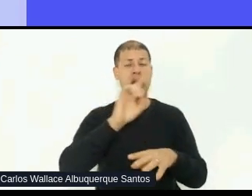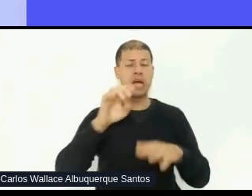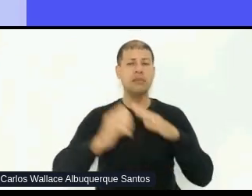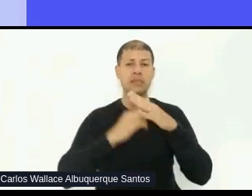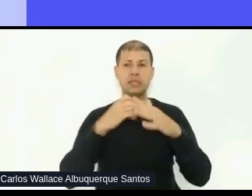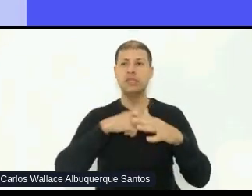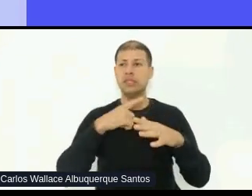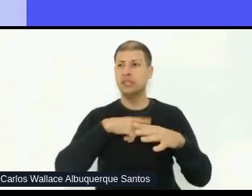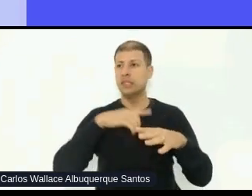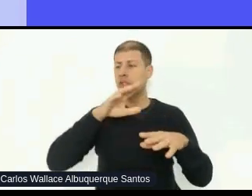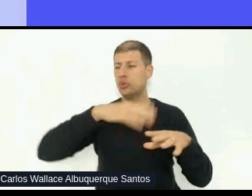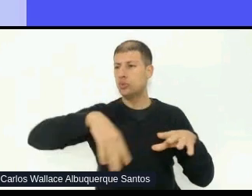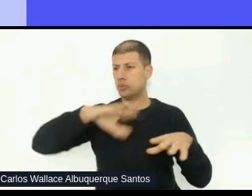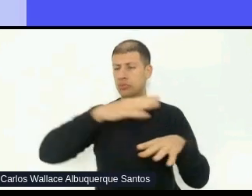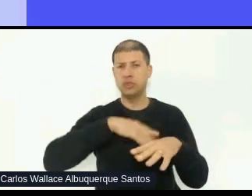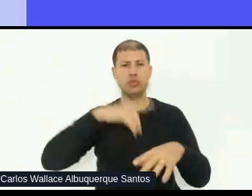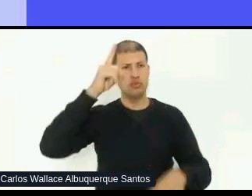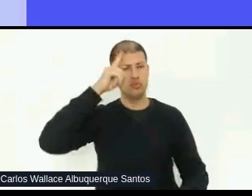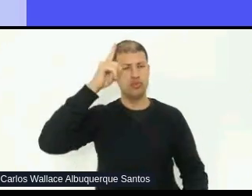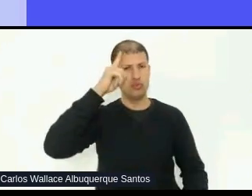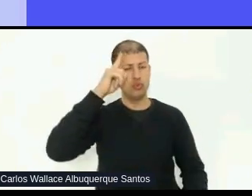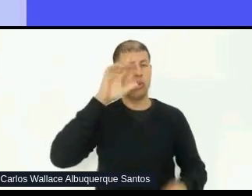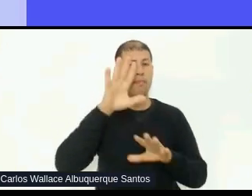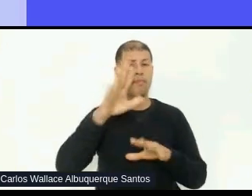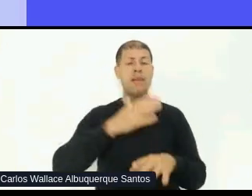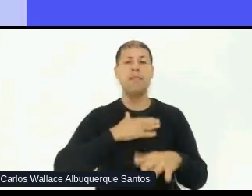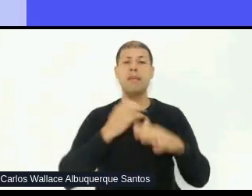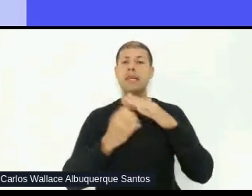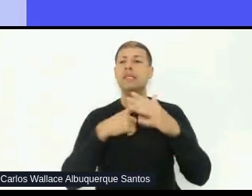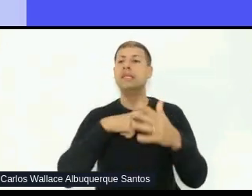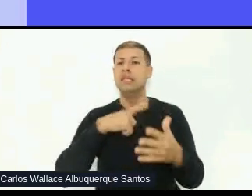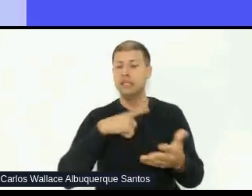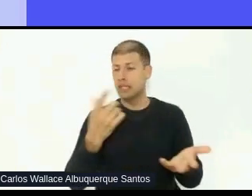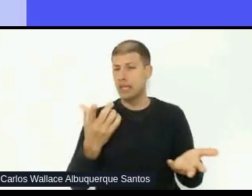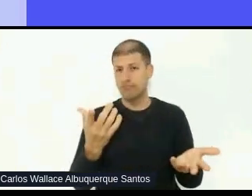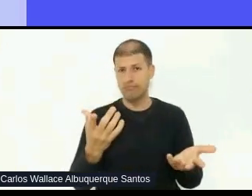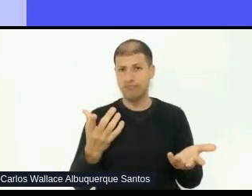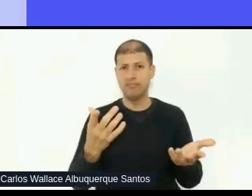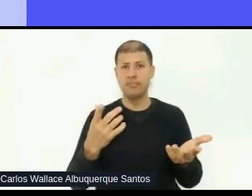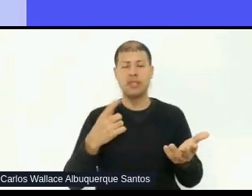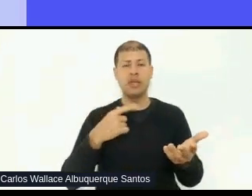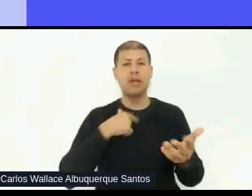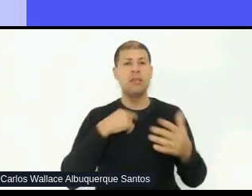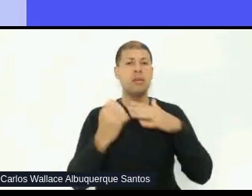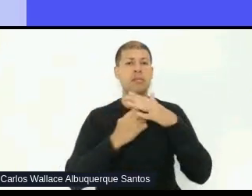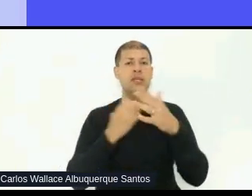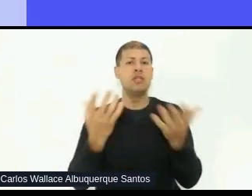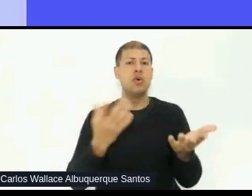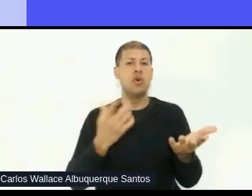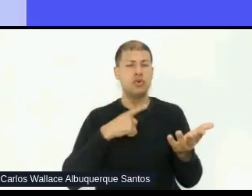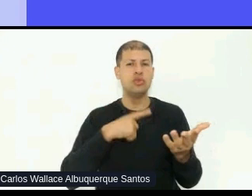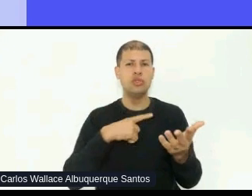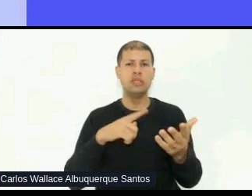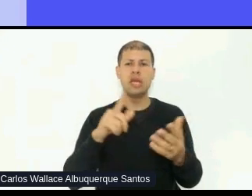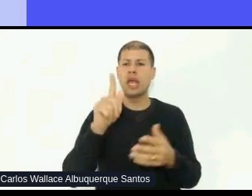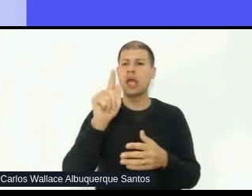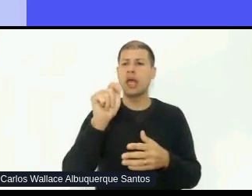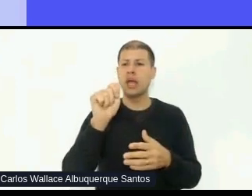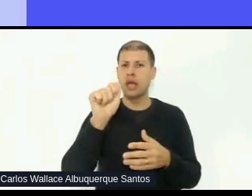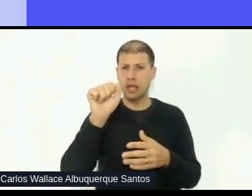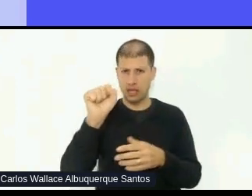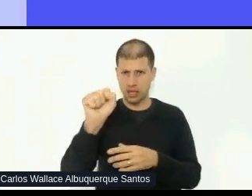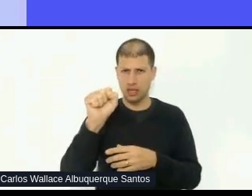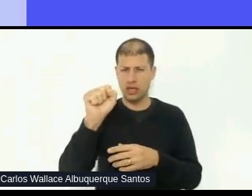ambiental no dia a dia. Então, qual é o impacto que a minha empresa tem no meio ambiente? Quanto que a minha empresa emite hoje de gases de efeito estufa? Como que são os